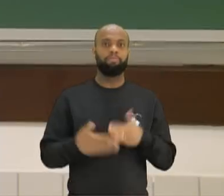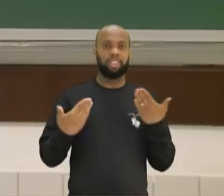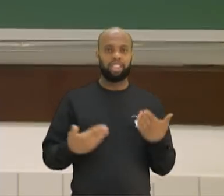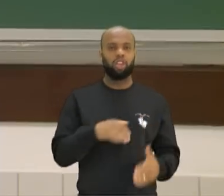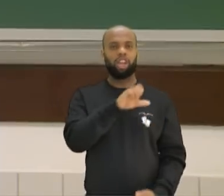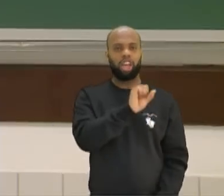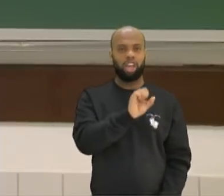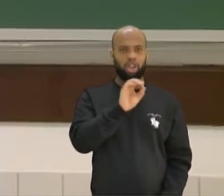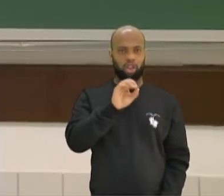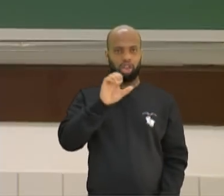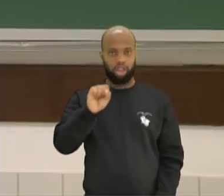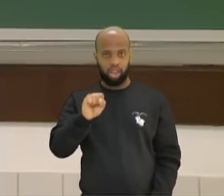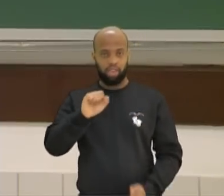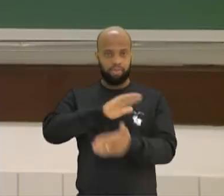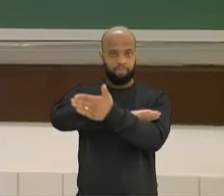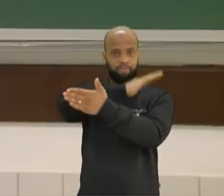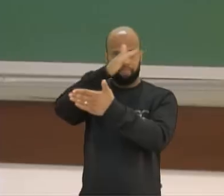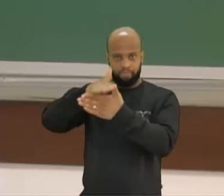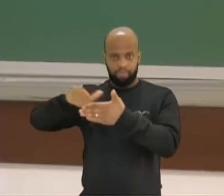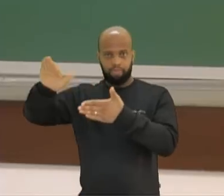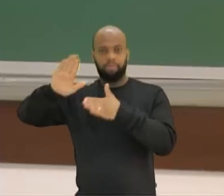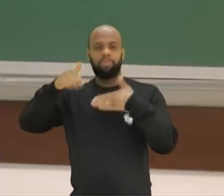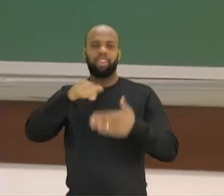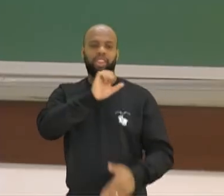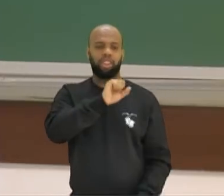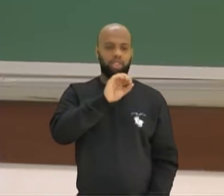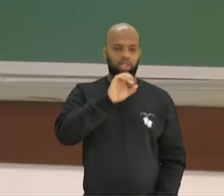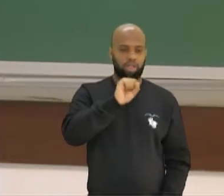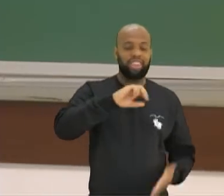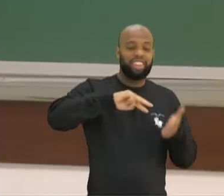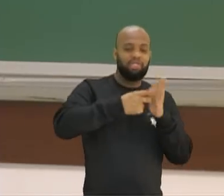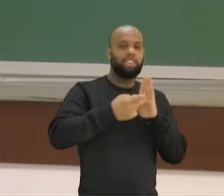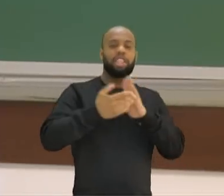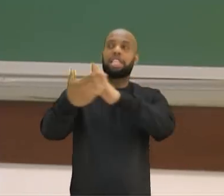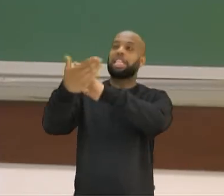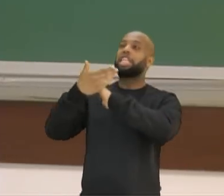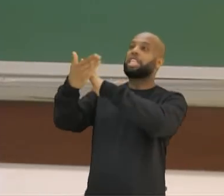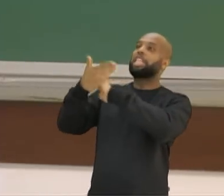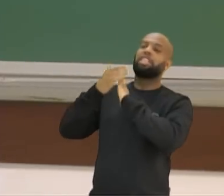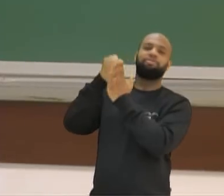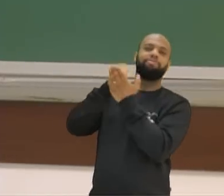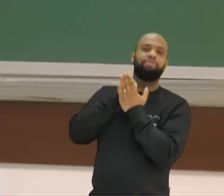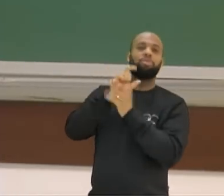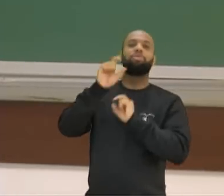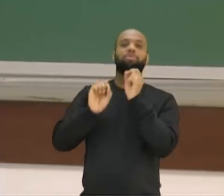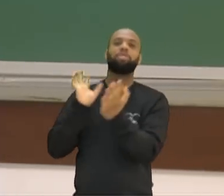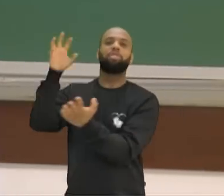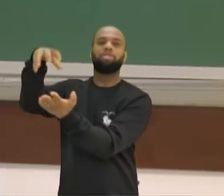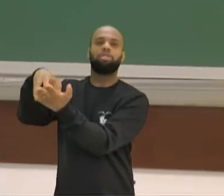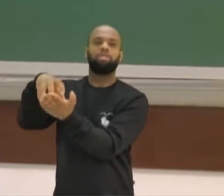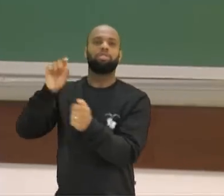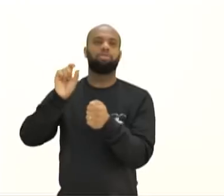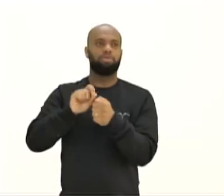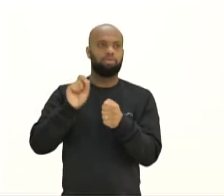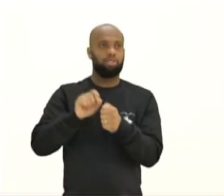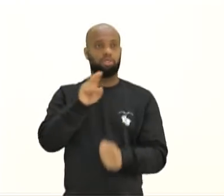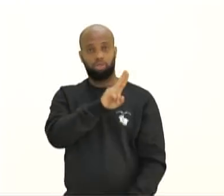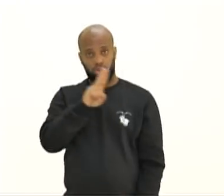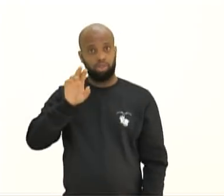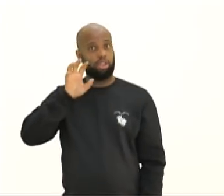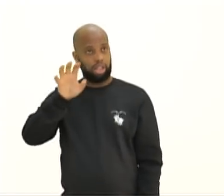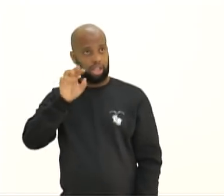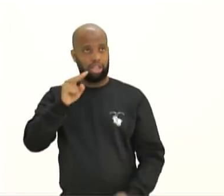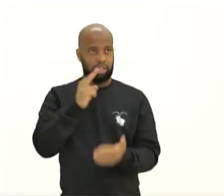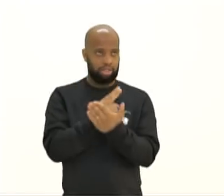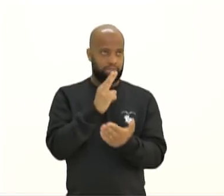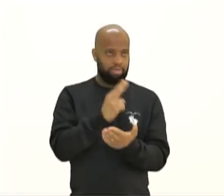SOS Mata Atlântica, o SOS já está pedindo um socorro, né? O que será que essa ONG faz? O nome dela é esse